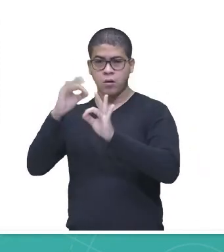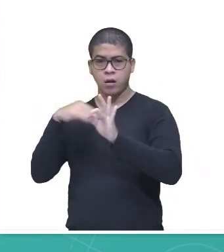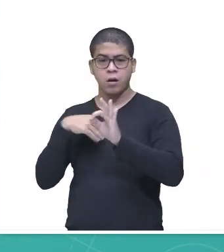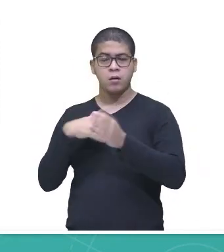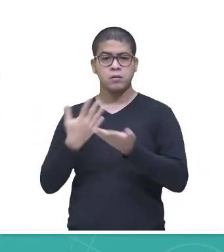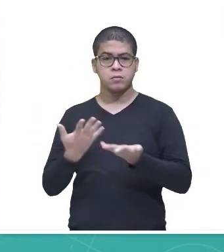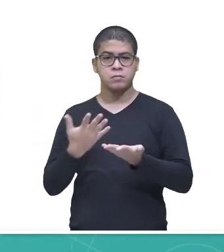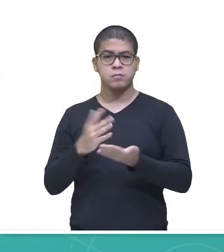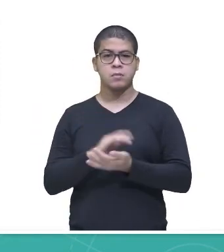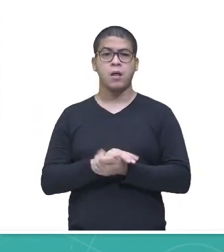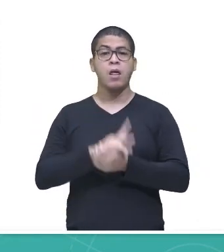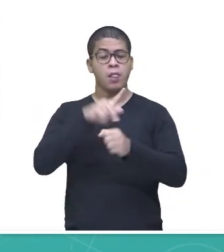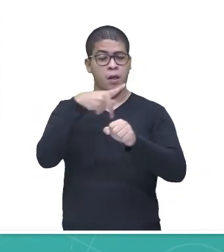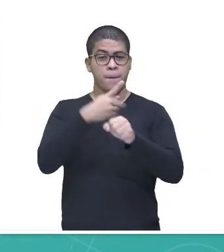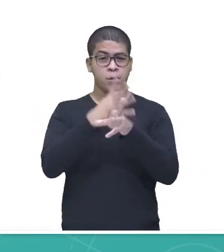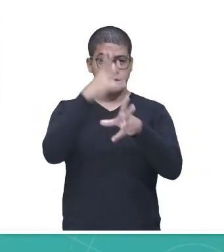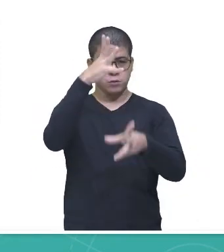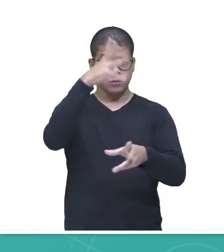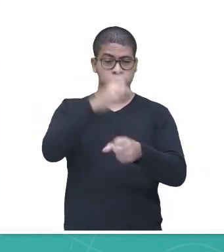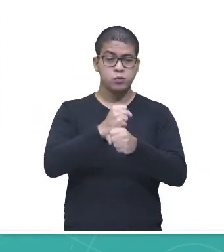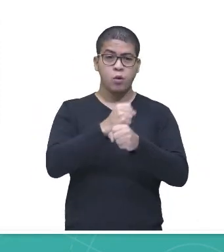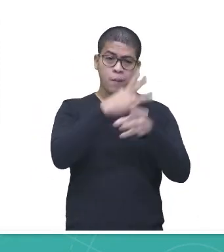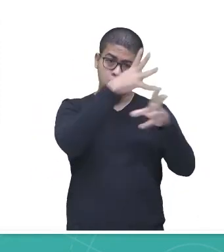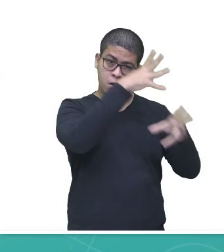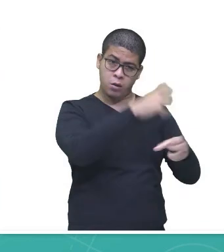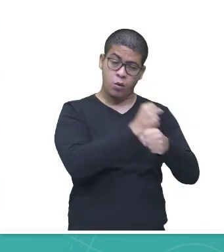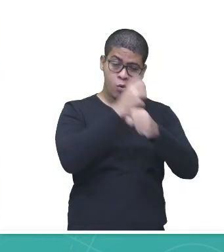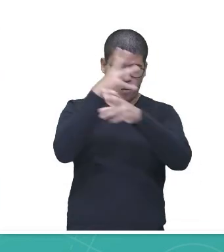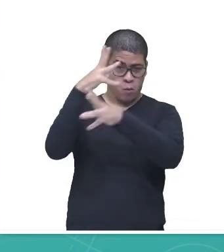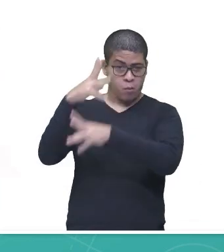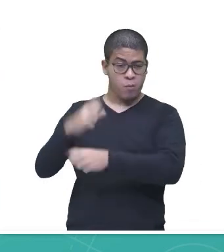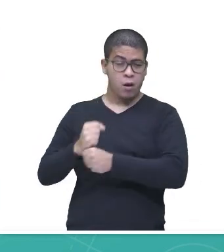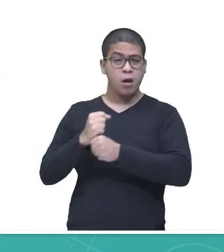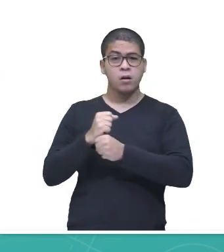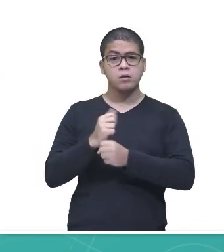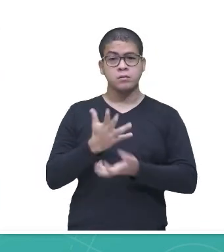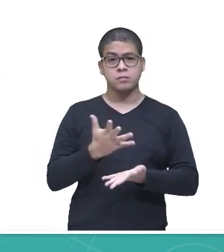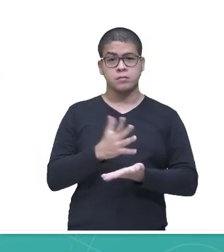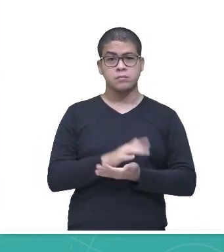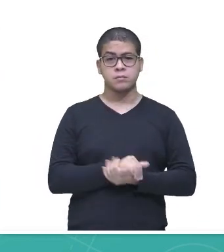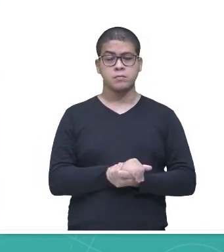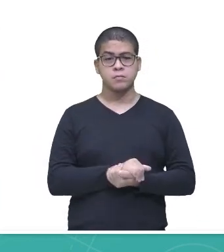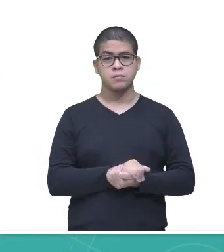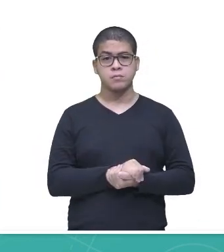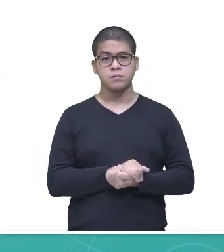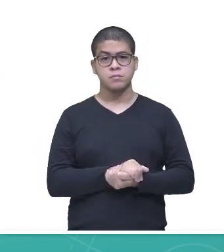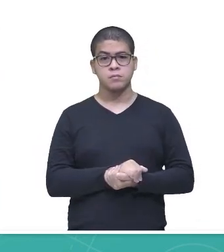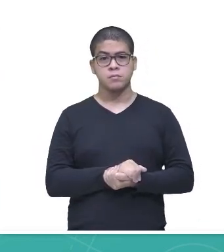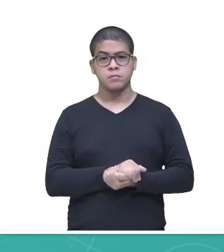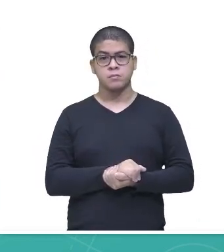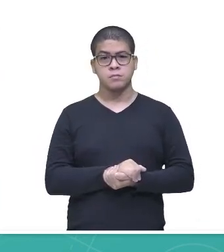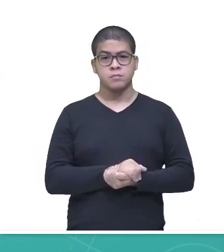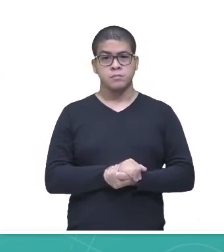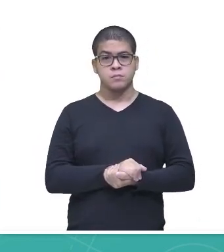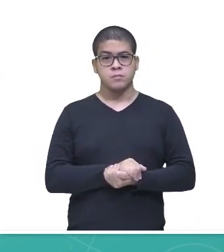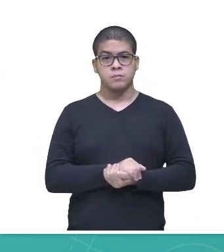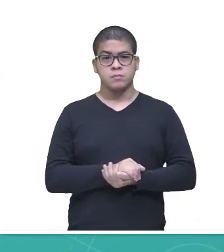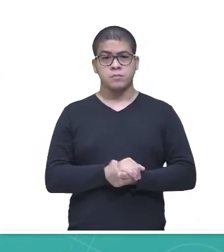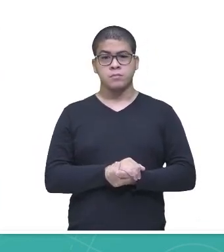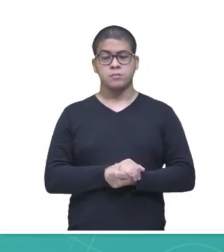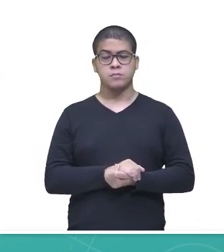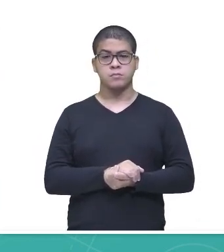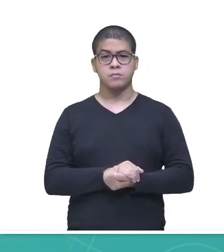Em seguida, a gente soma 37 minutos com 21 minutos, que é igual